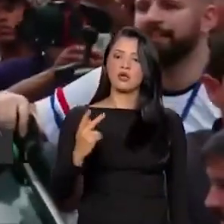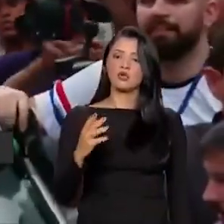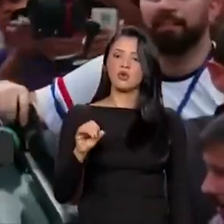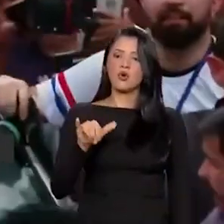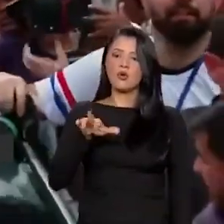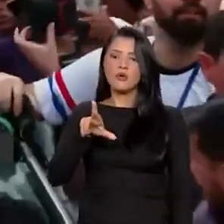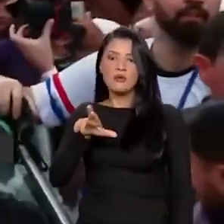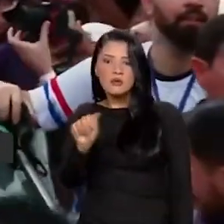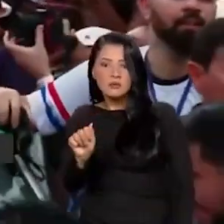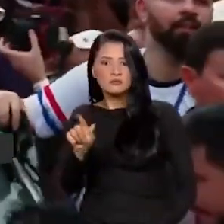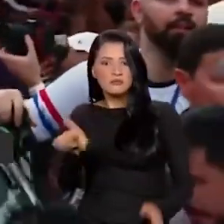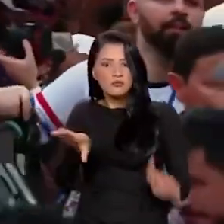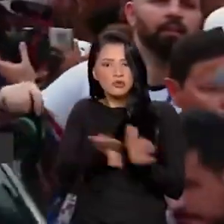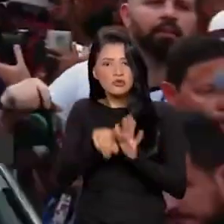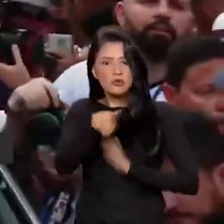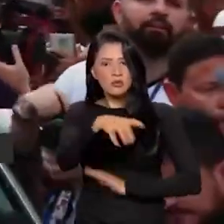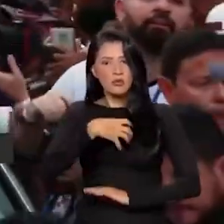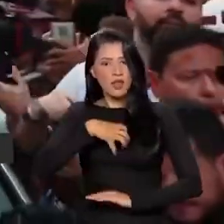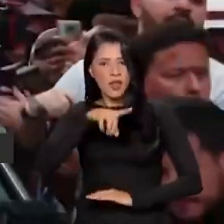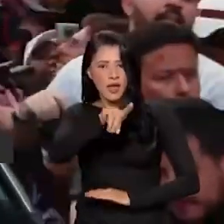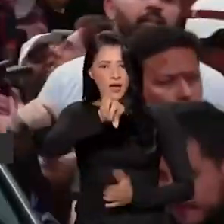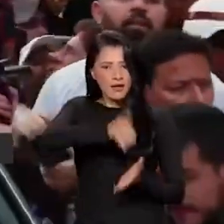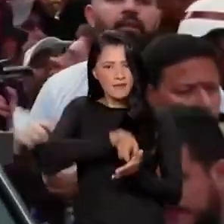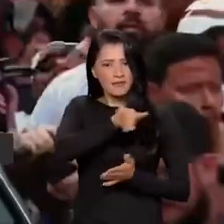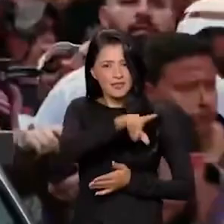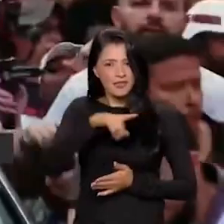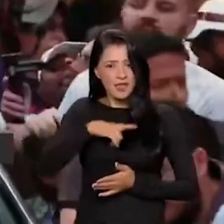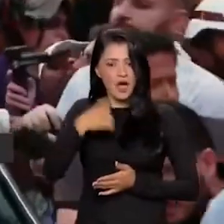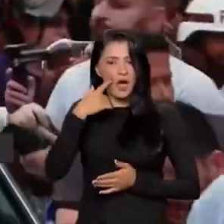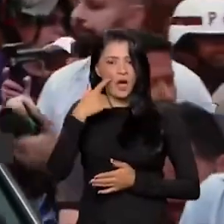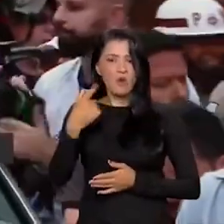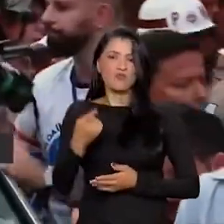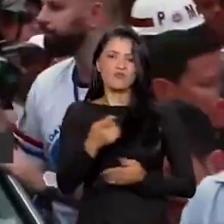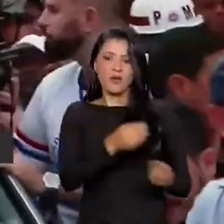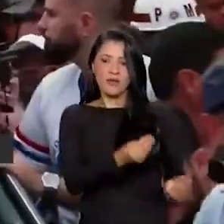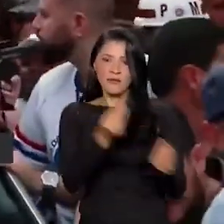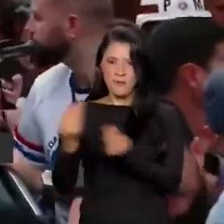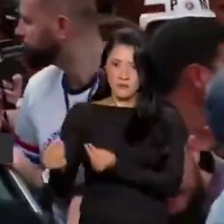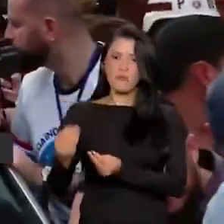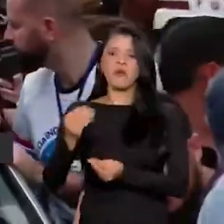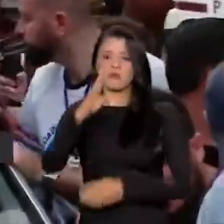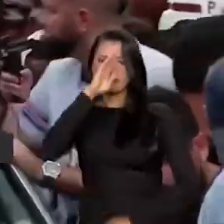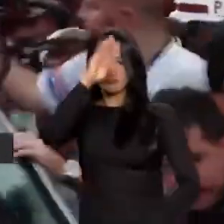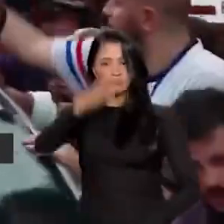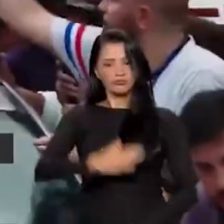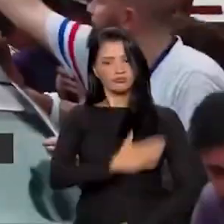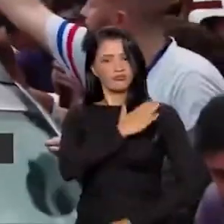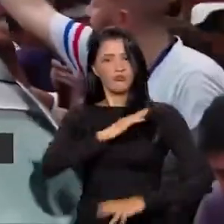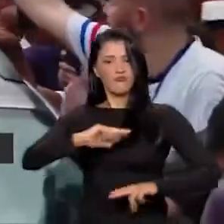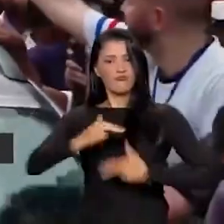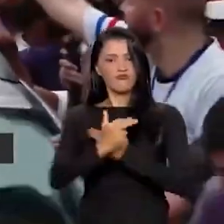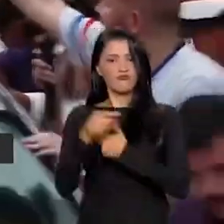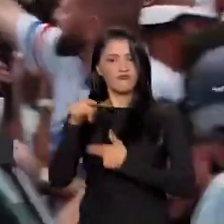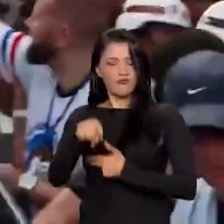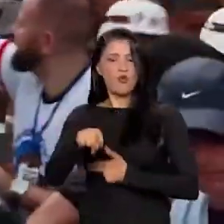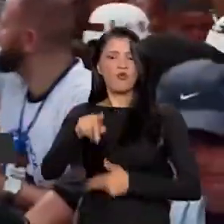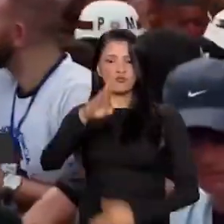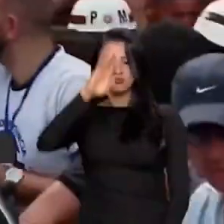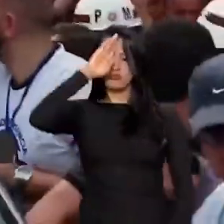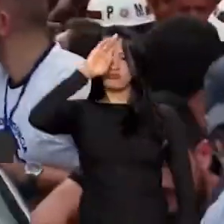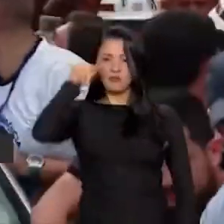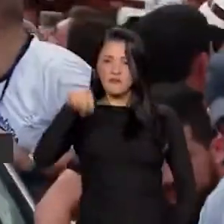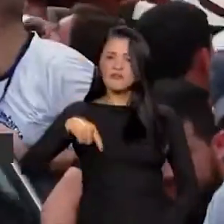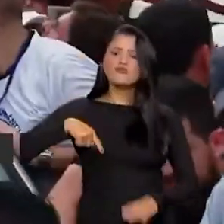Ao chegar à capital baiana, o fogo passa para o comando das Forças Armadas e vai